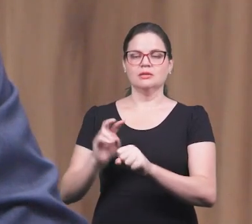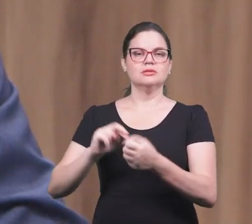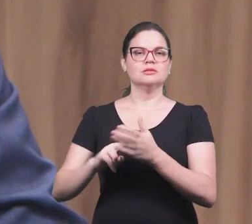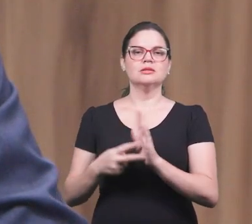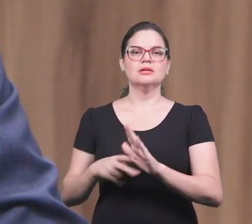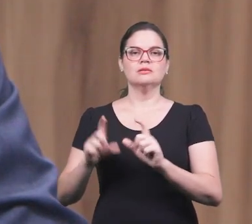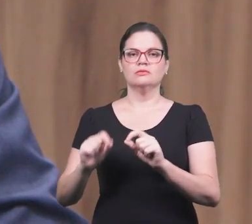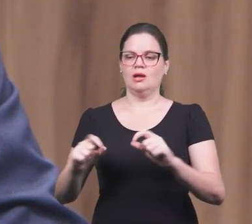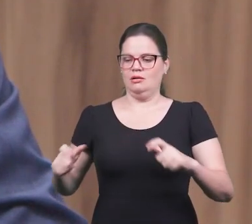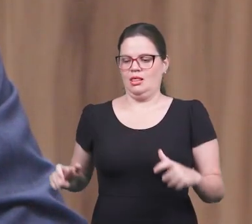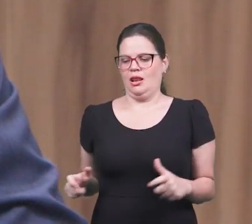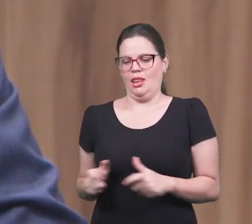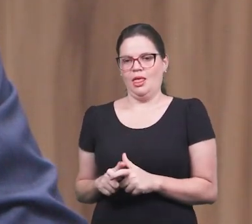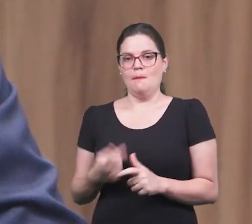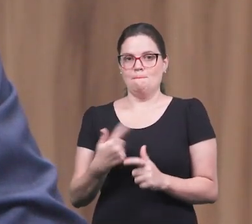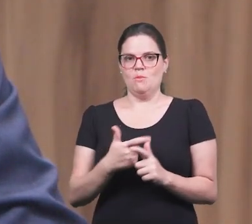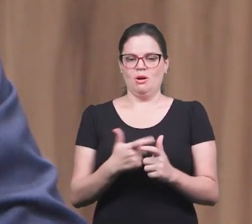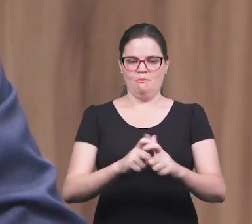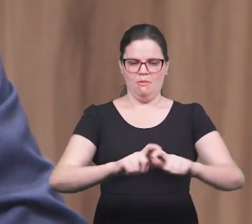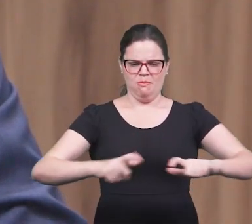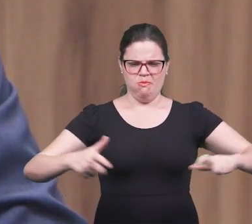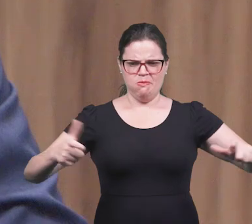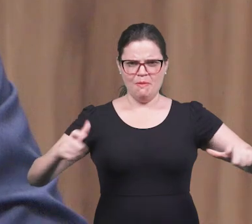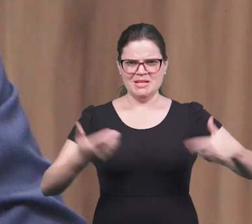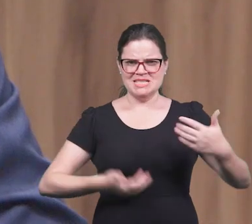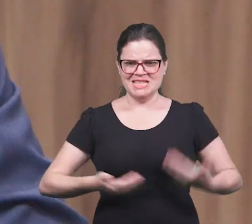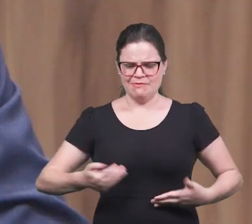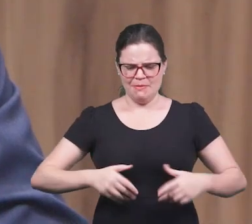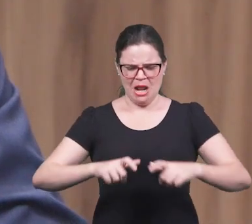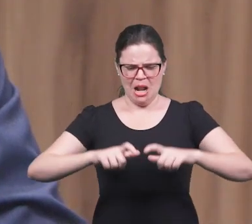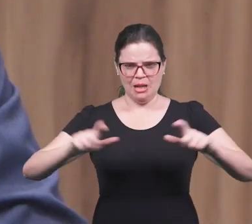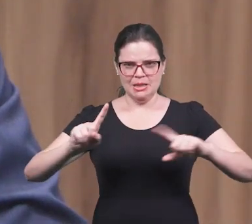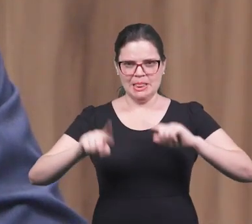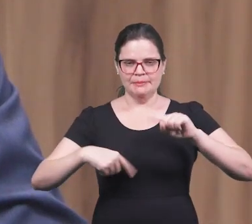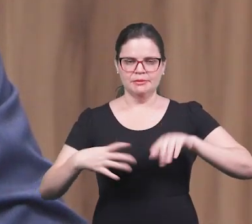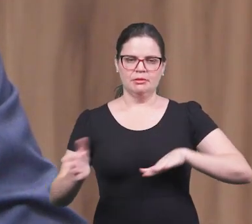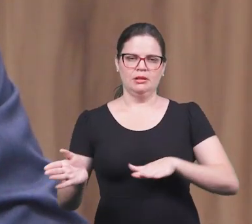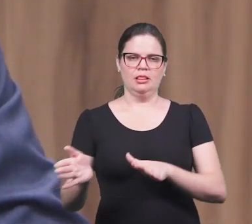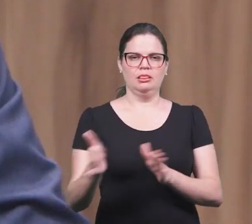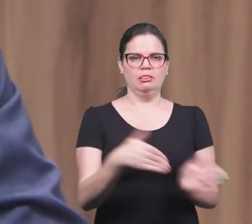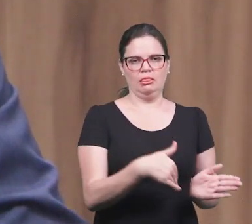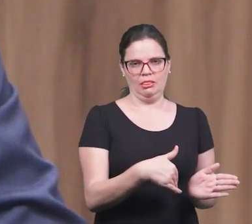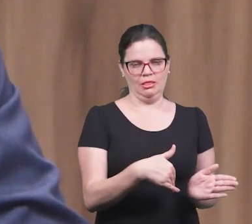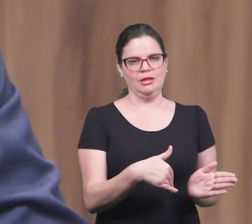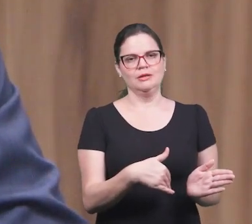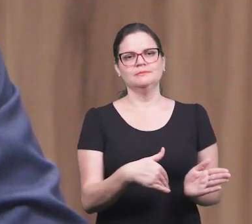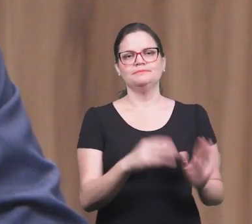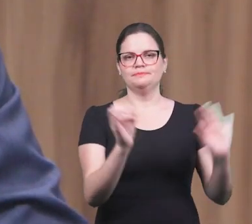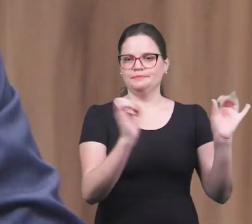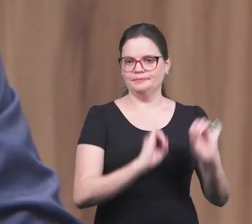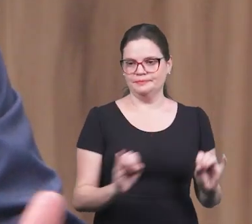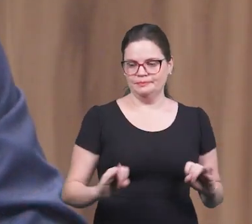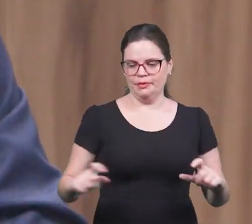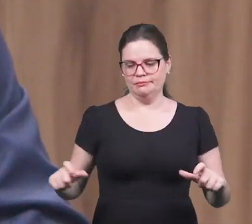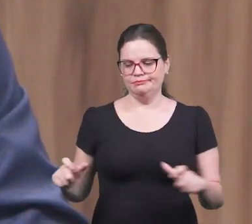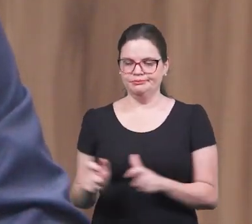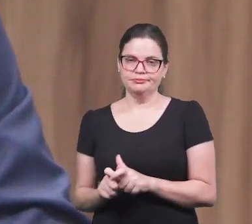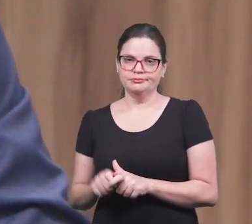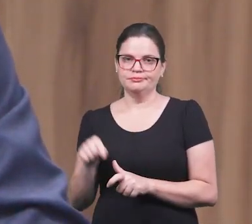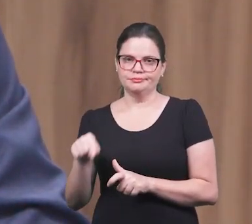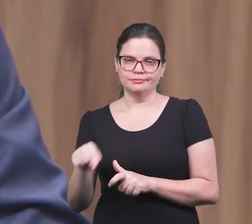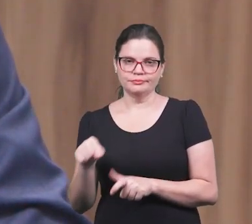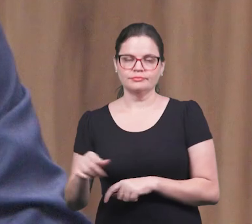todo esse movimento de reforma protestante, ele se dá exatamente nesse período. Existem alguns